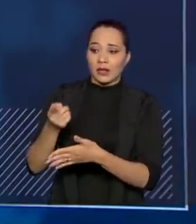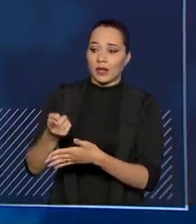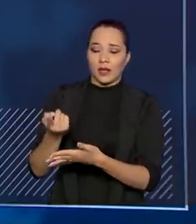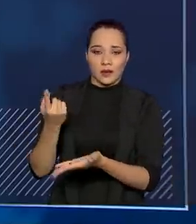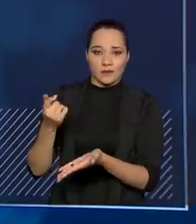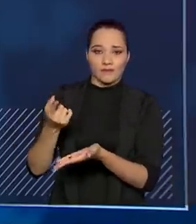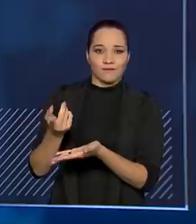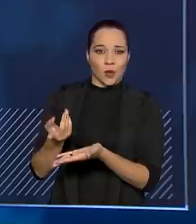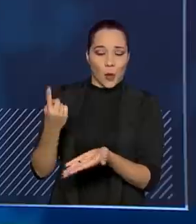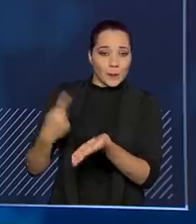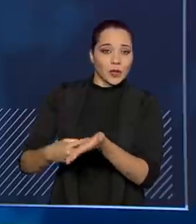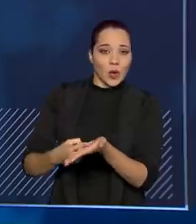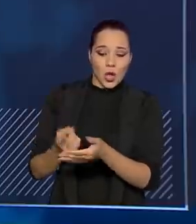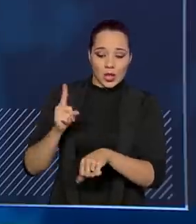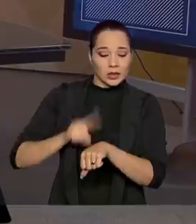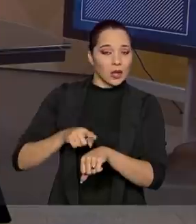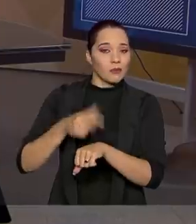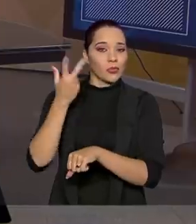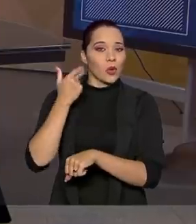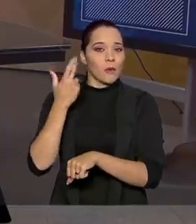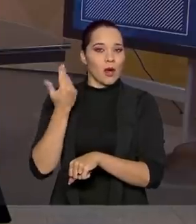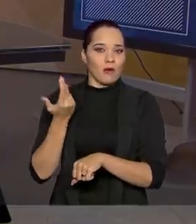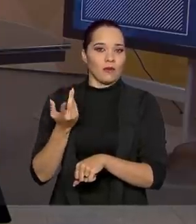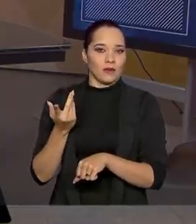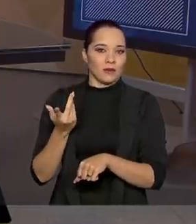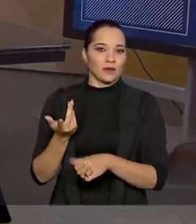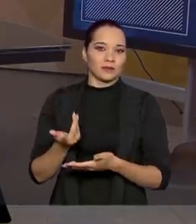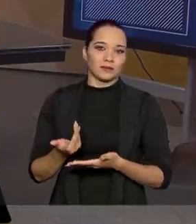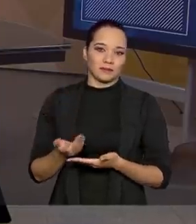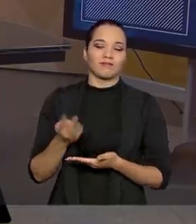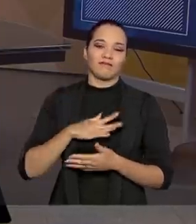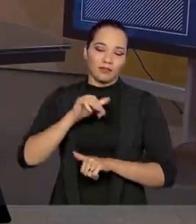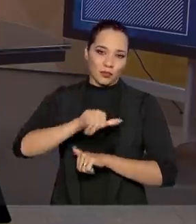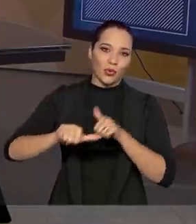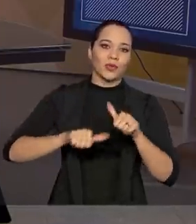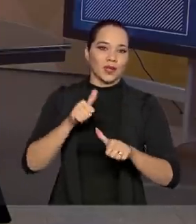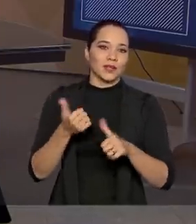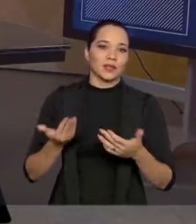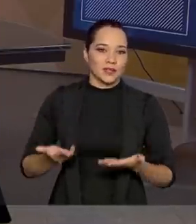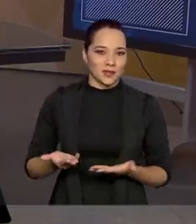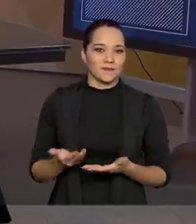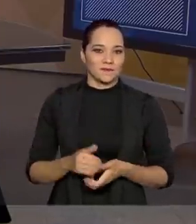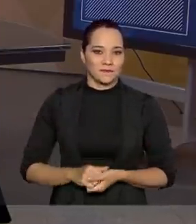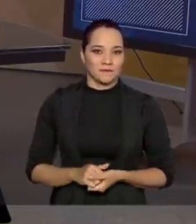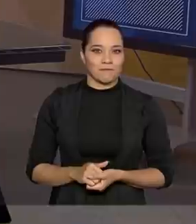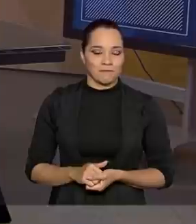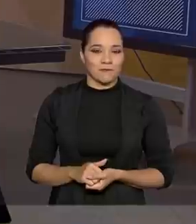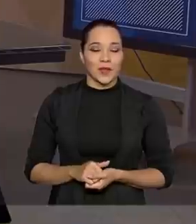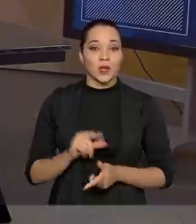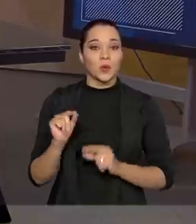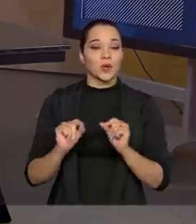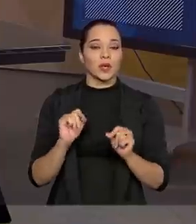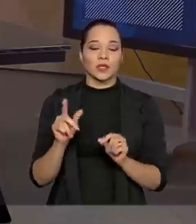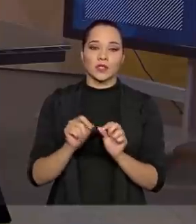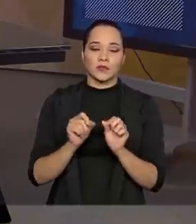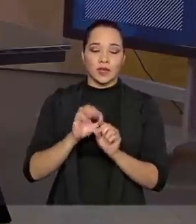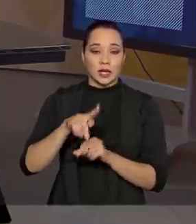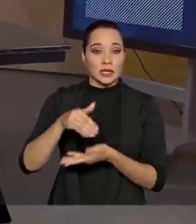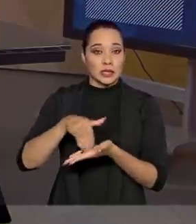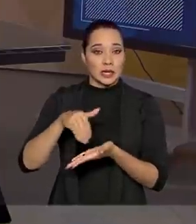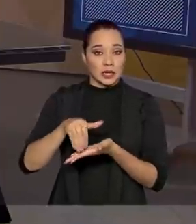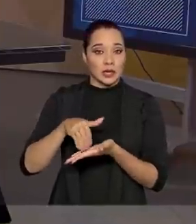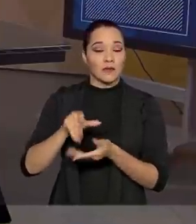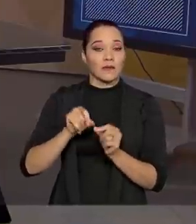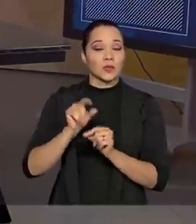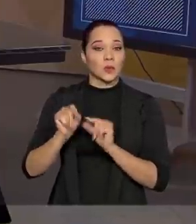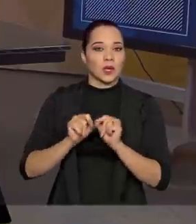que foi contratado em tempos normais. Exatamente. Então, é uma mudança de paradigma, né? E o que nós fizemos na secretaria?